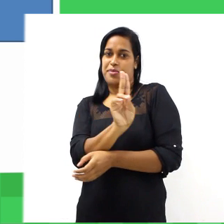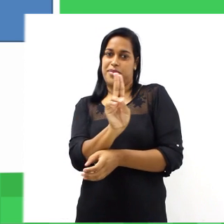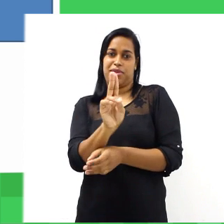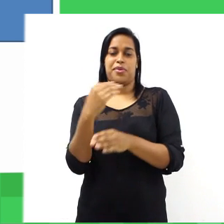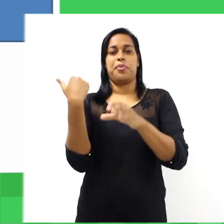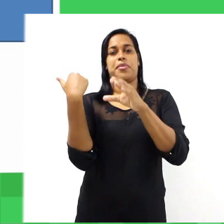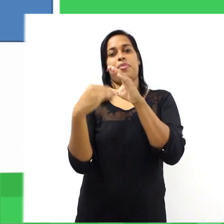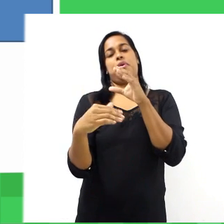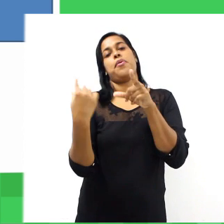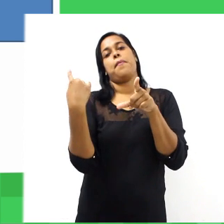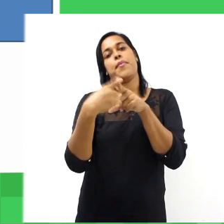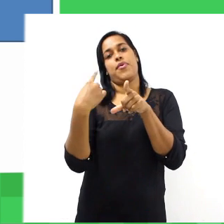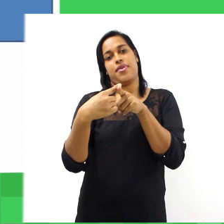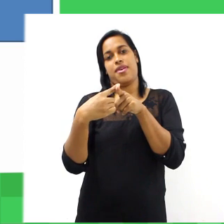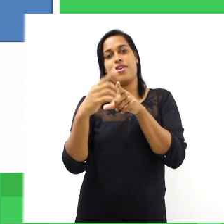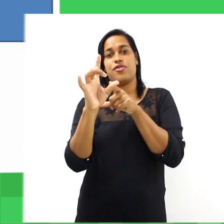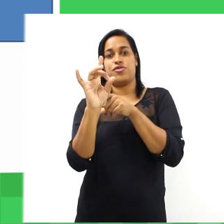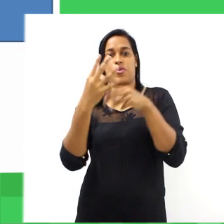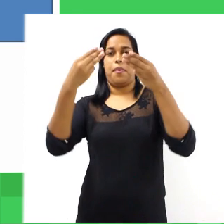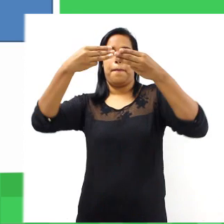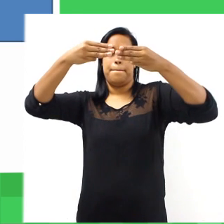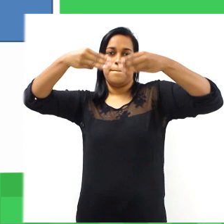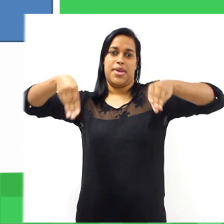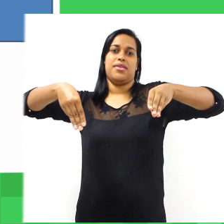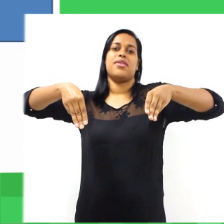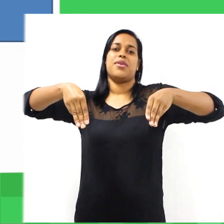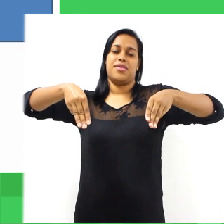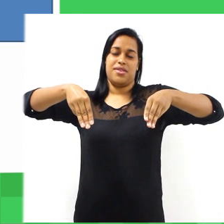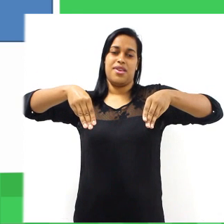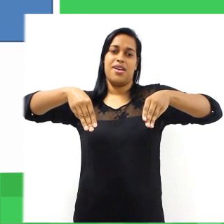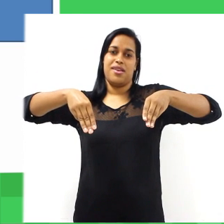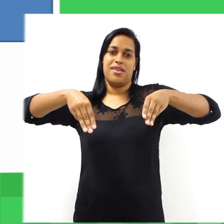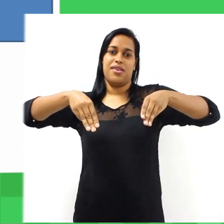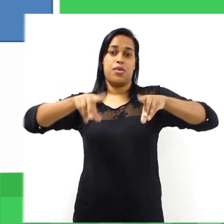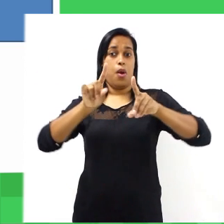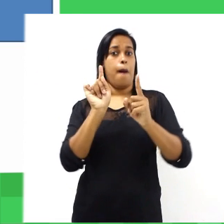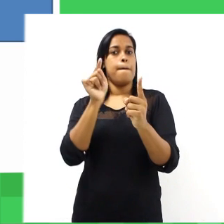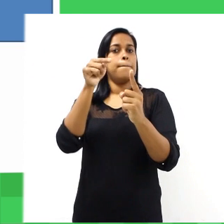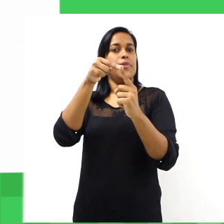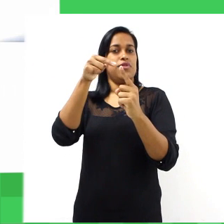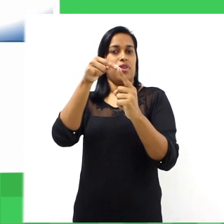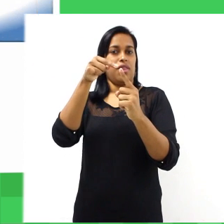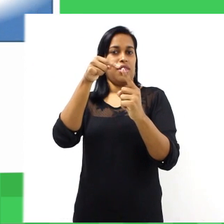e-mail, porque eu defini isso apenas matrícula como sendo o meu objetivo.